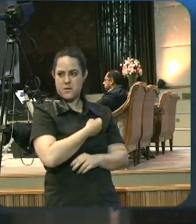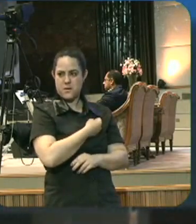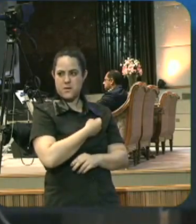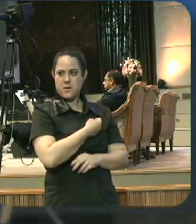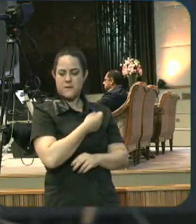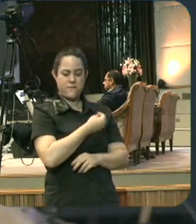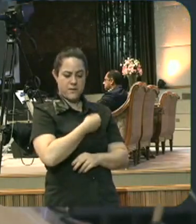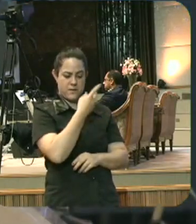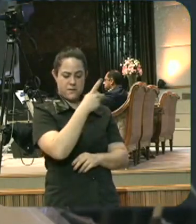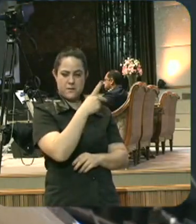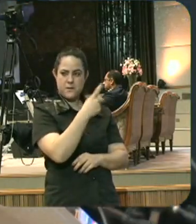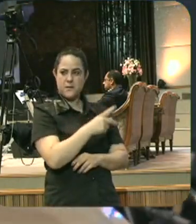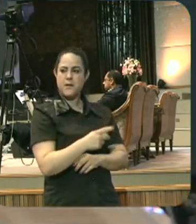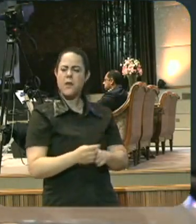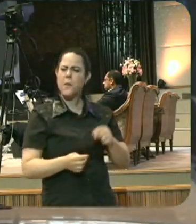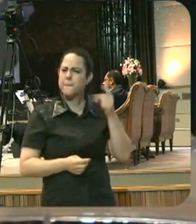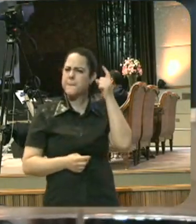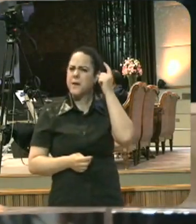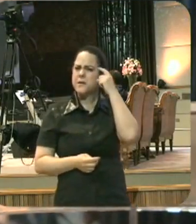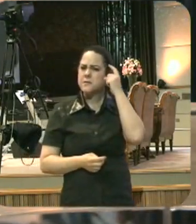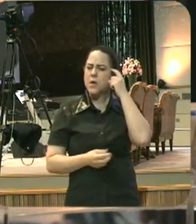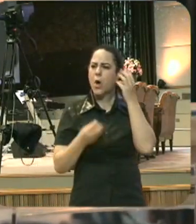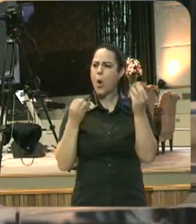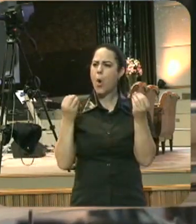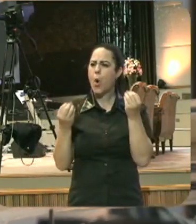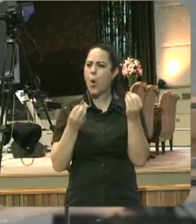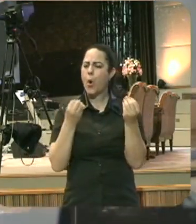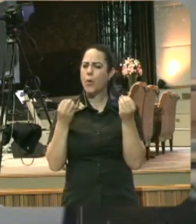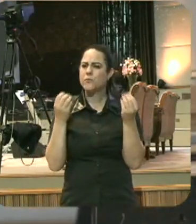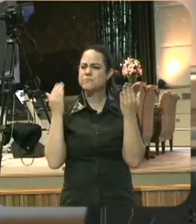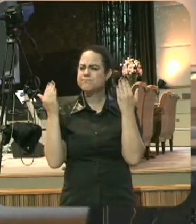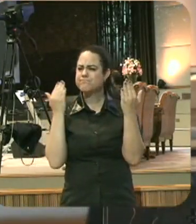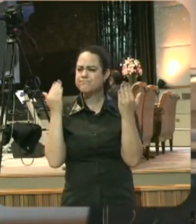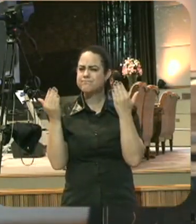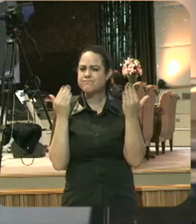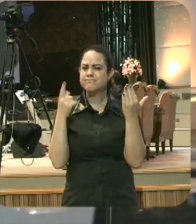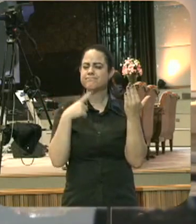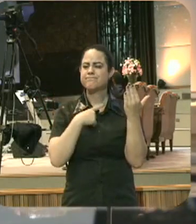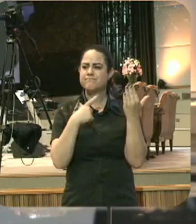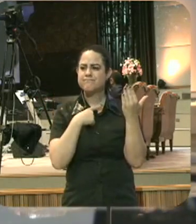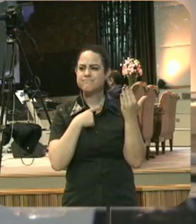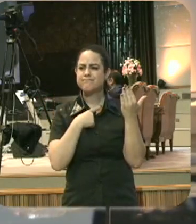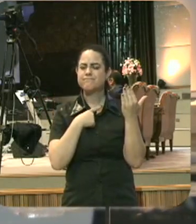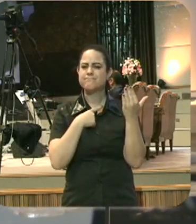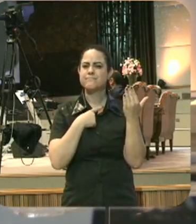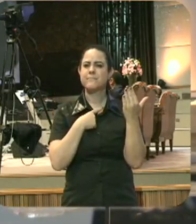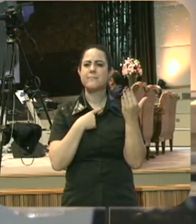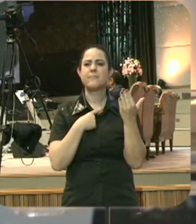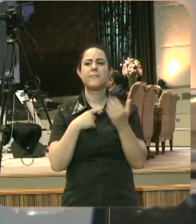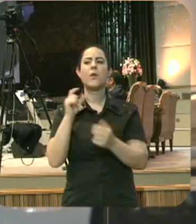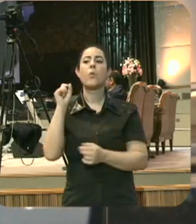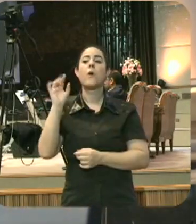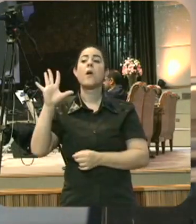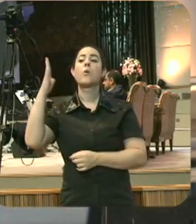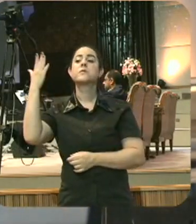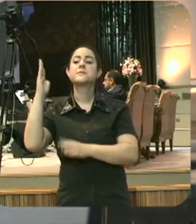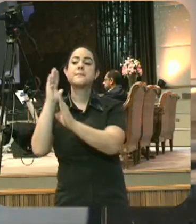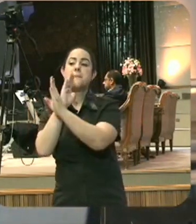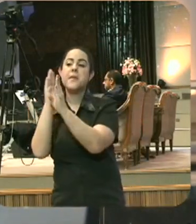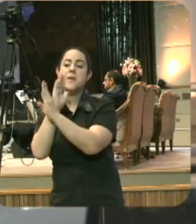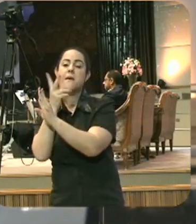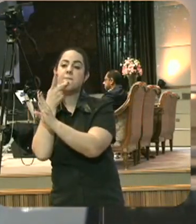que coisa tremenda é que há uma similaridade muito grande entre o que os